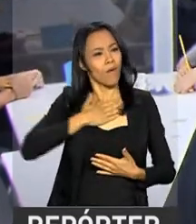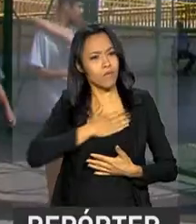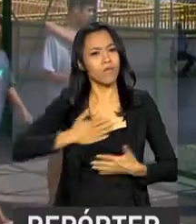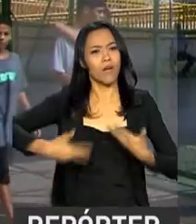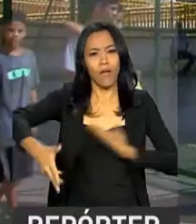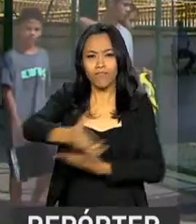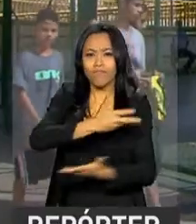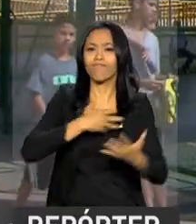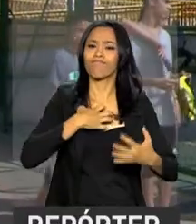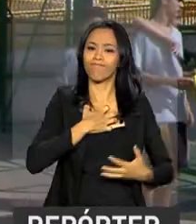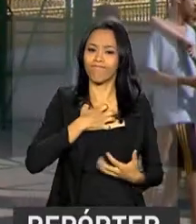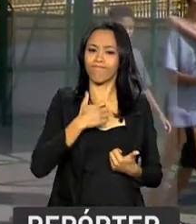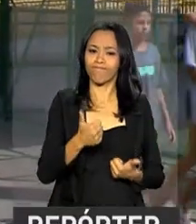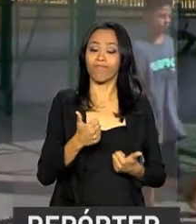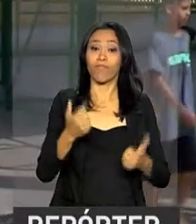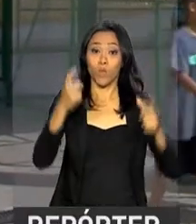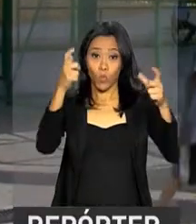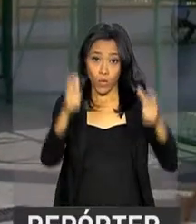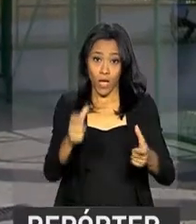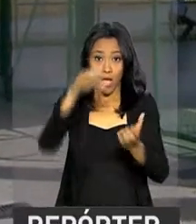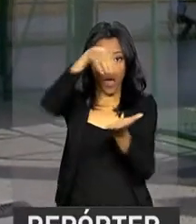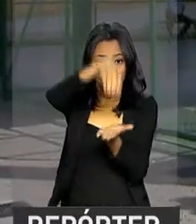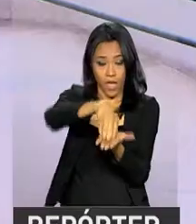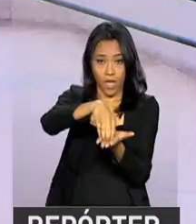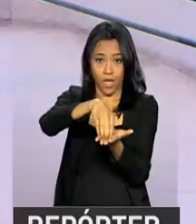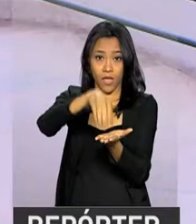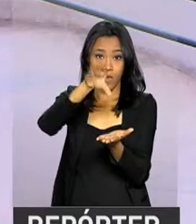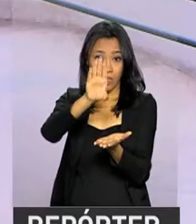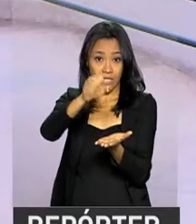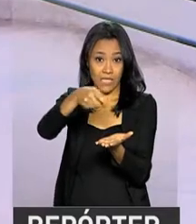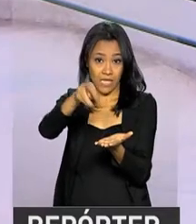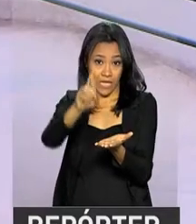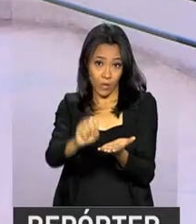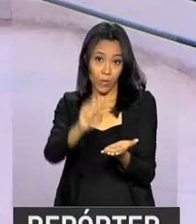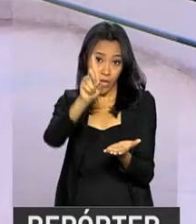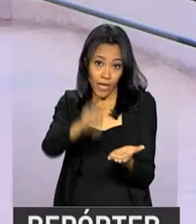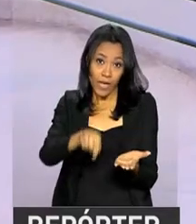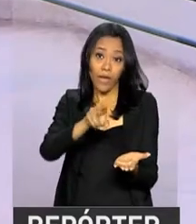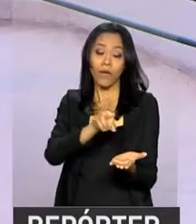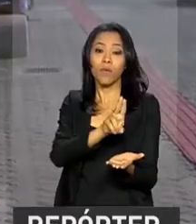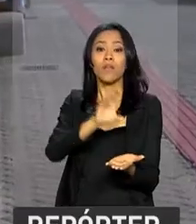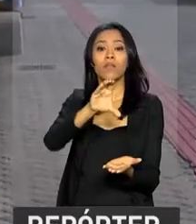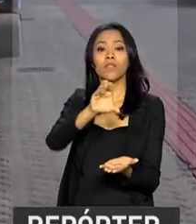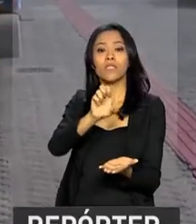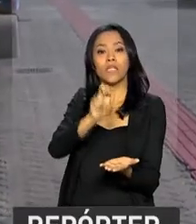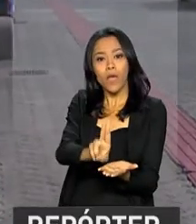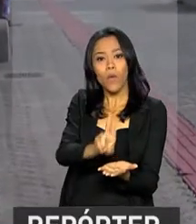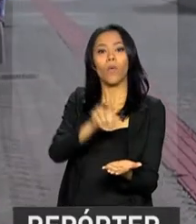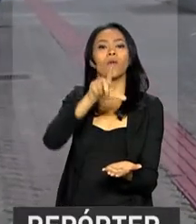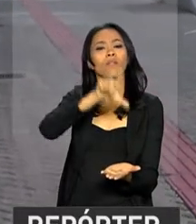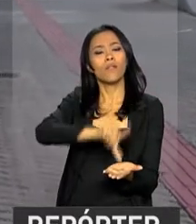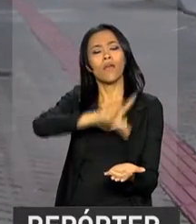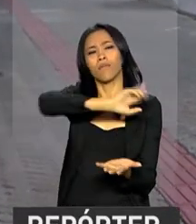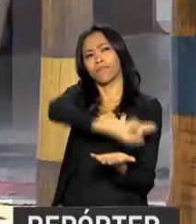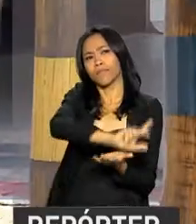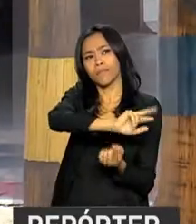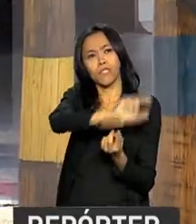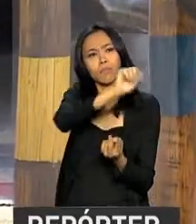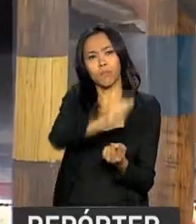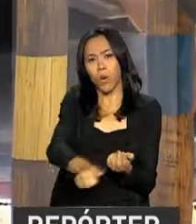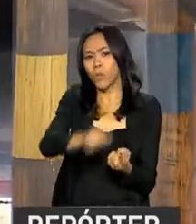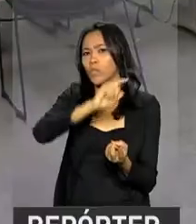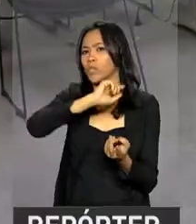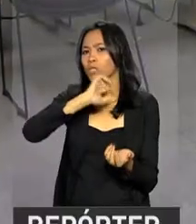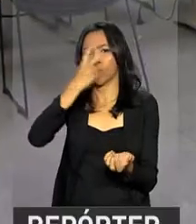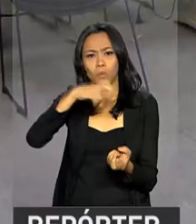prazer. Os Centros de Artes e Esportes Unificados, CEUs, reúnem no mesmo espaço projetos culturais, esportivos e de